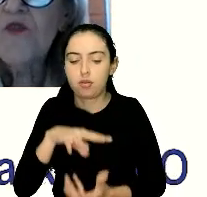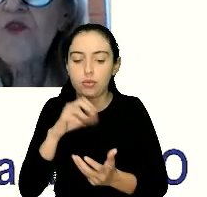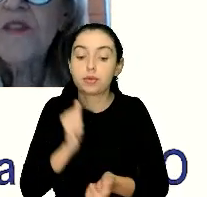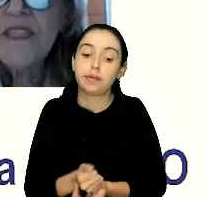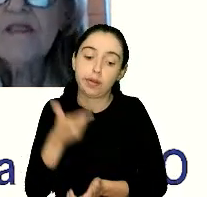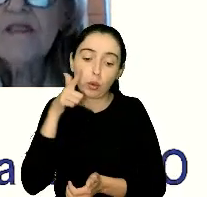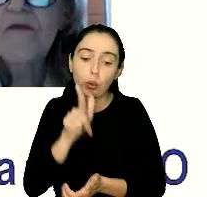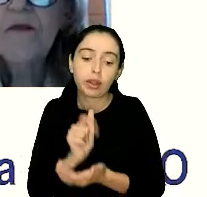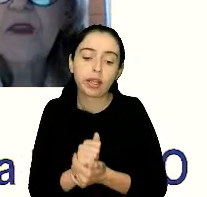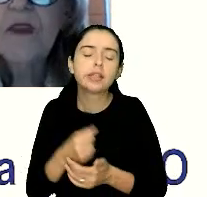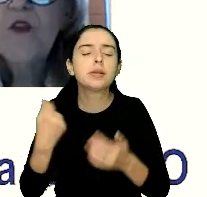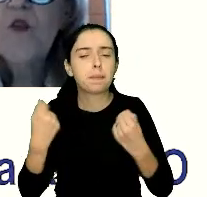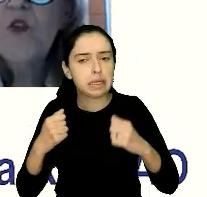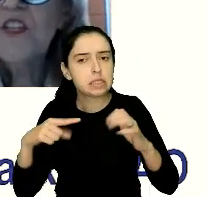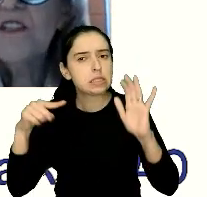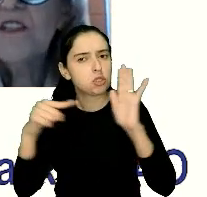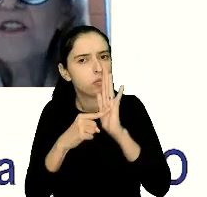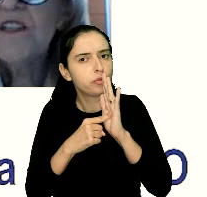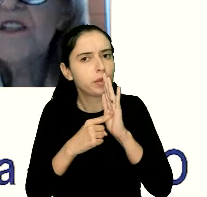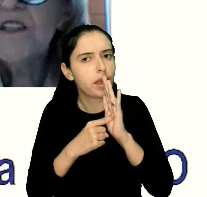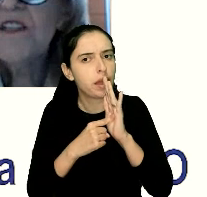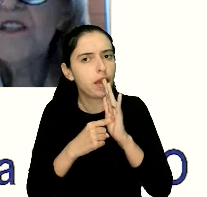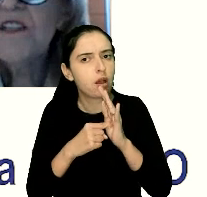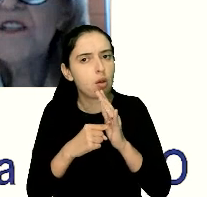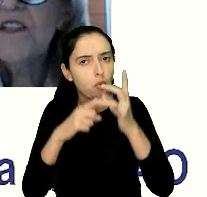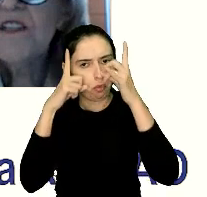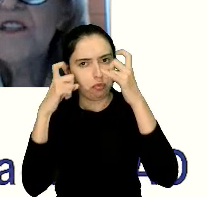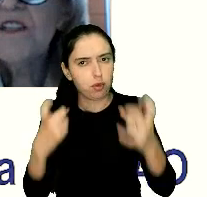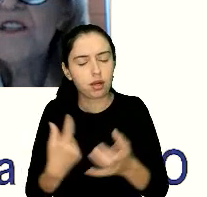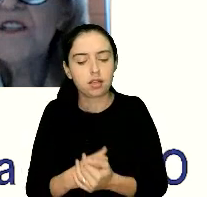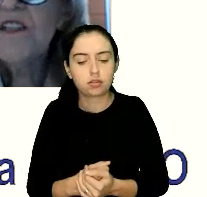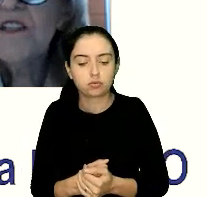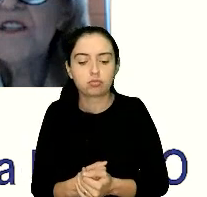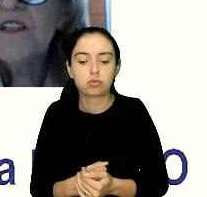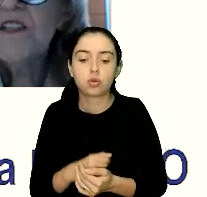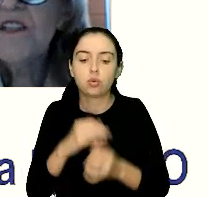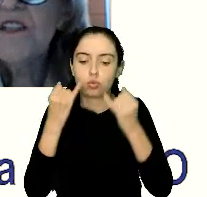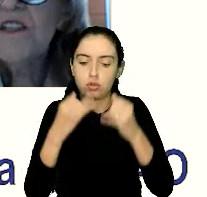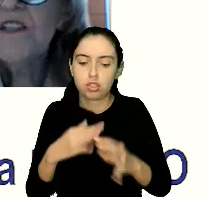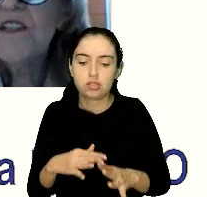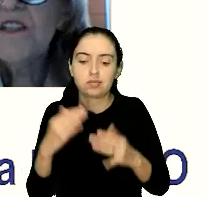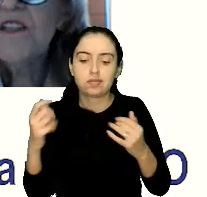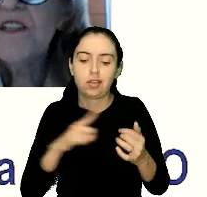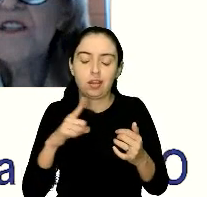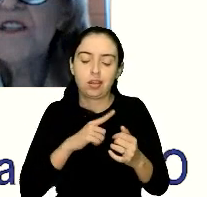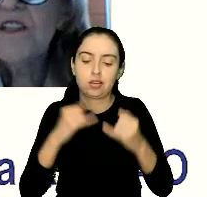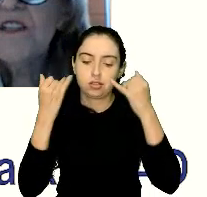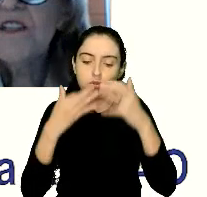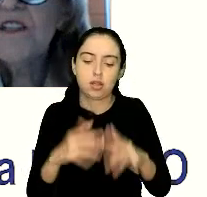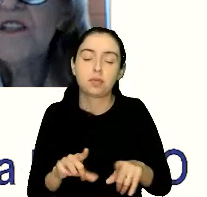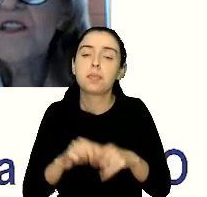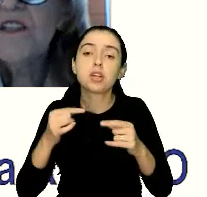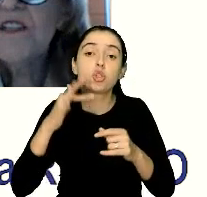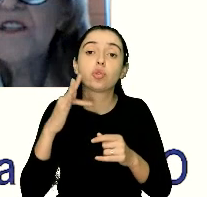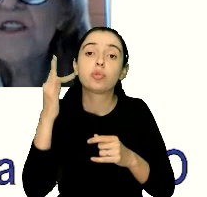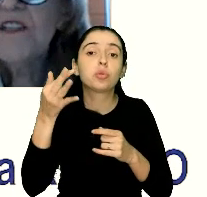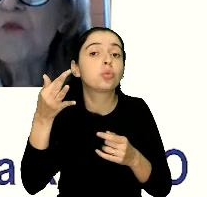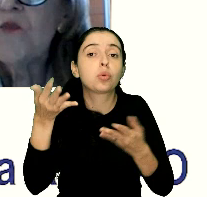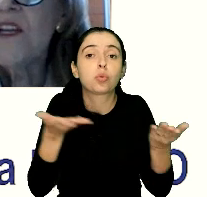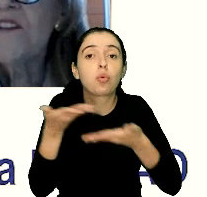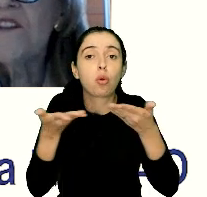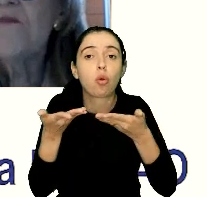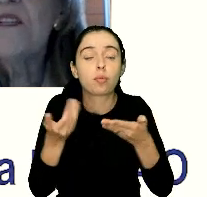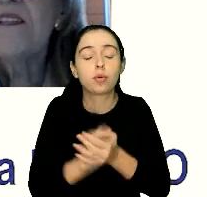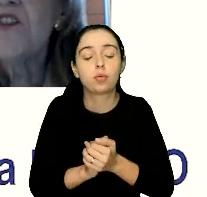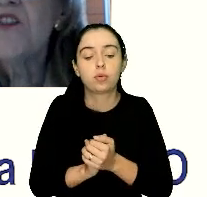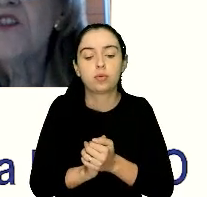denunciar o agressor, sim. Hoje existem justificativas, e no futuro? Como é que isso vai ser? O